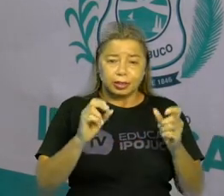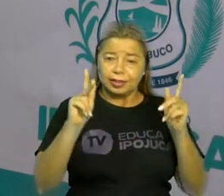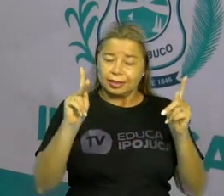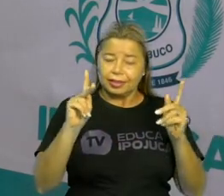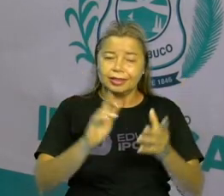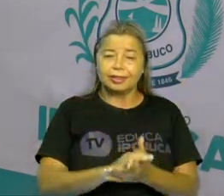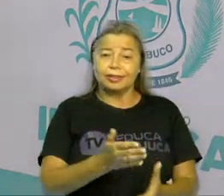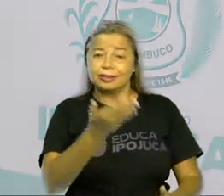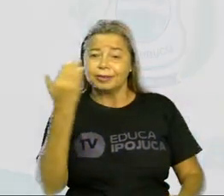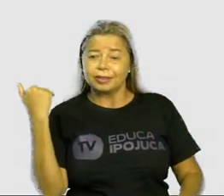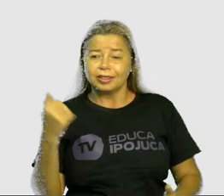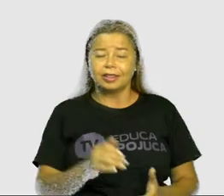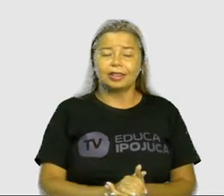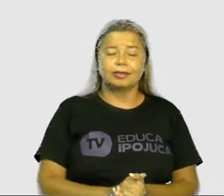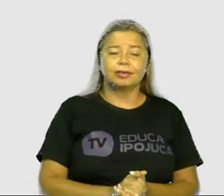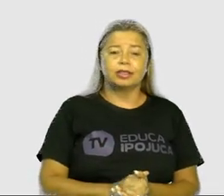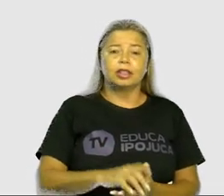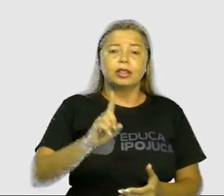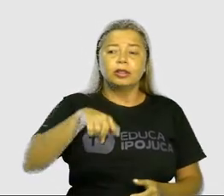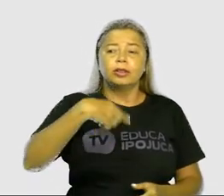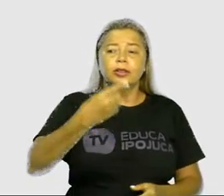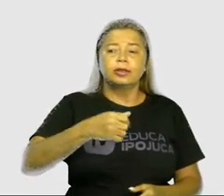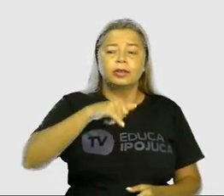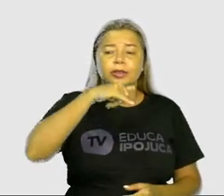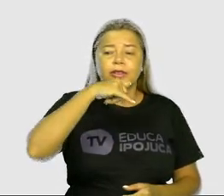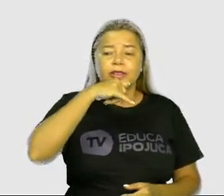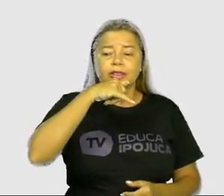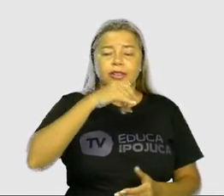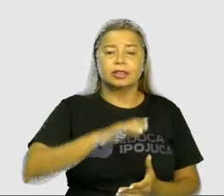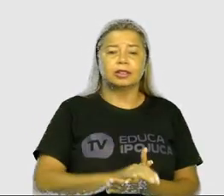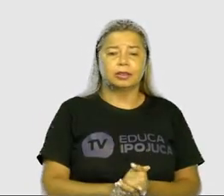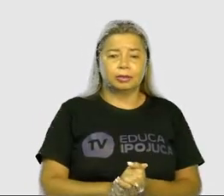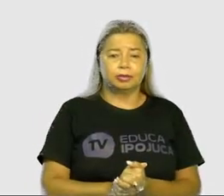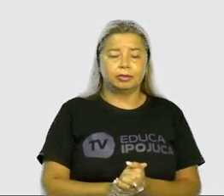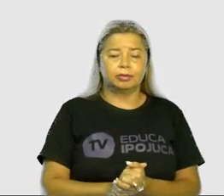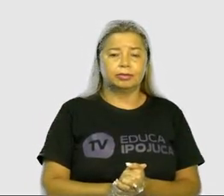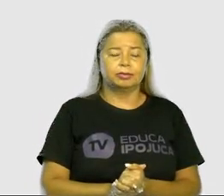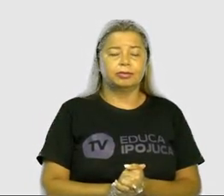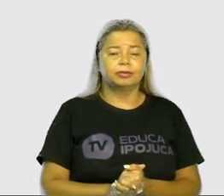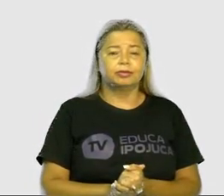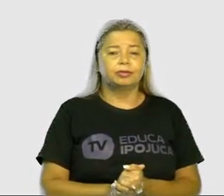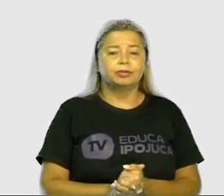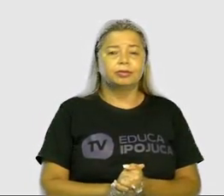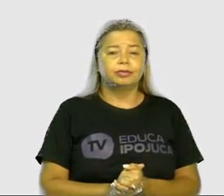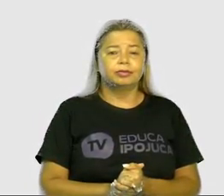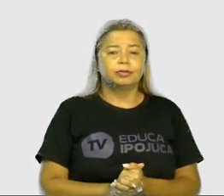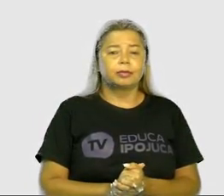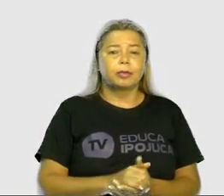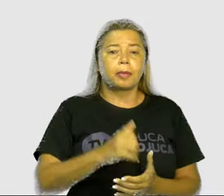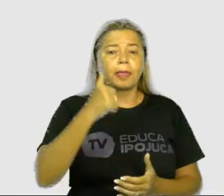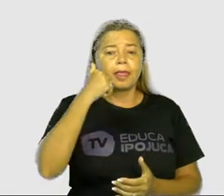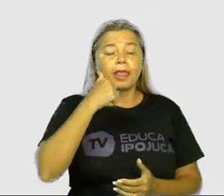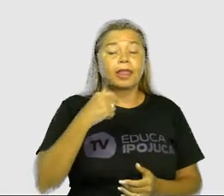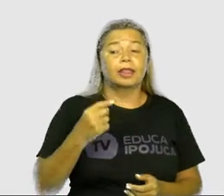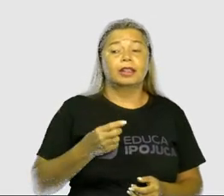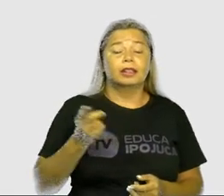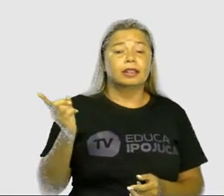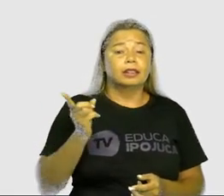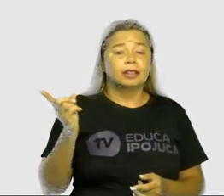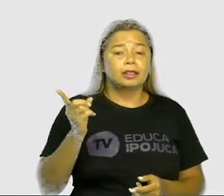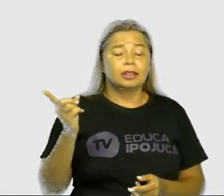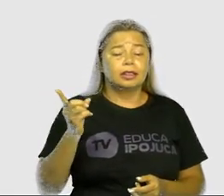lá. O último exemplo que nós temos aqui é she's calling him. né? Ela está